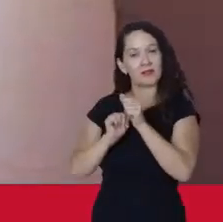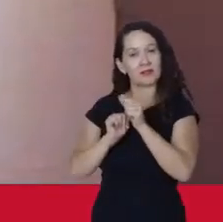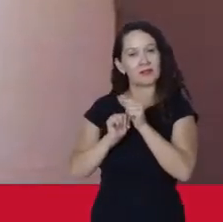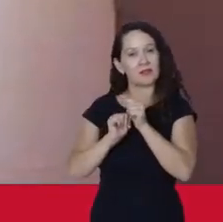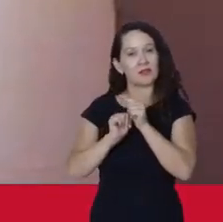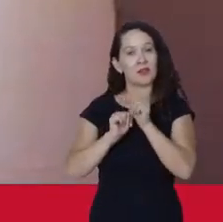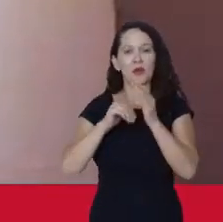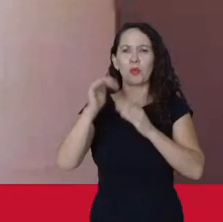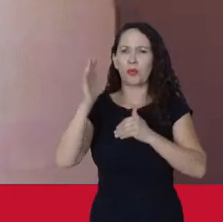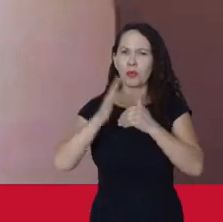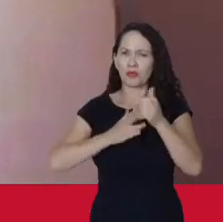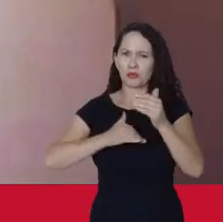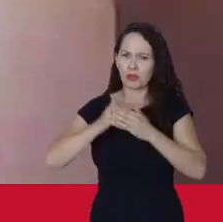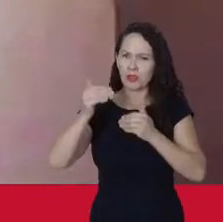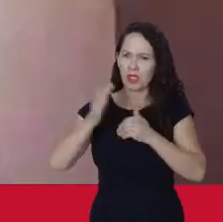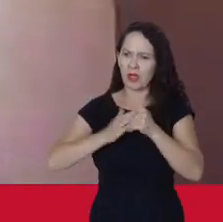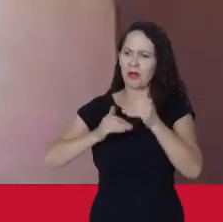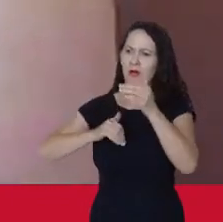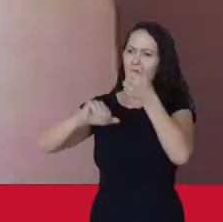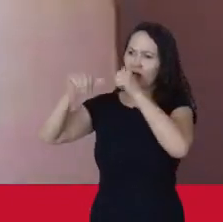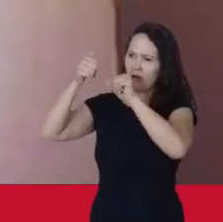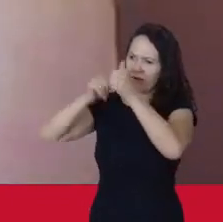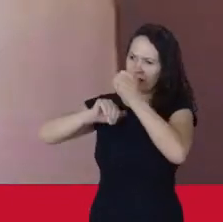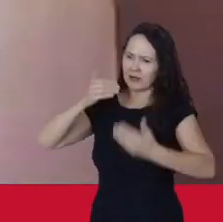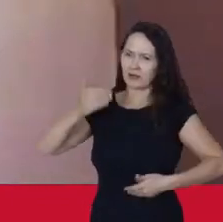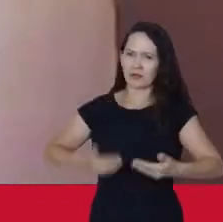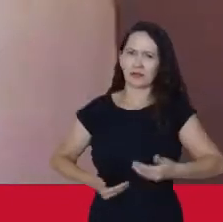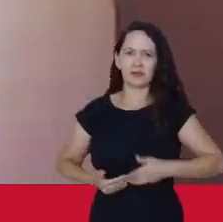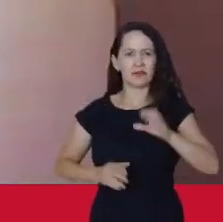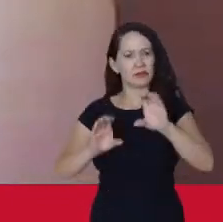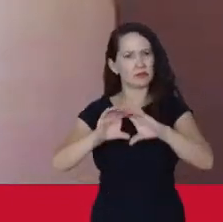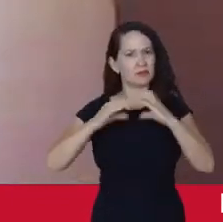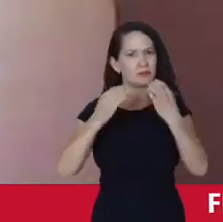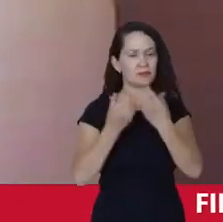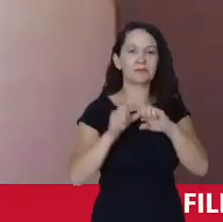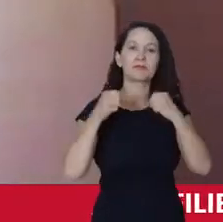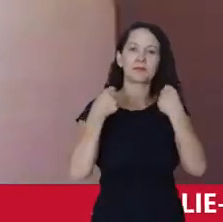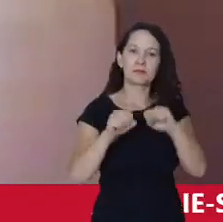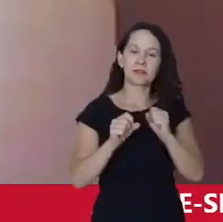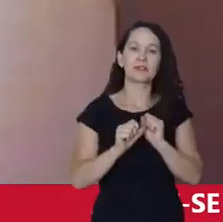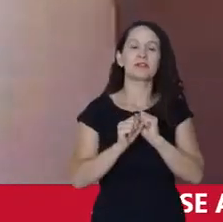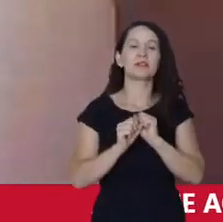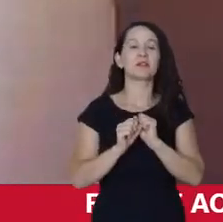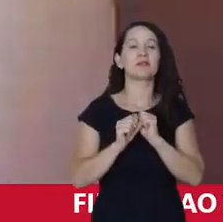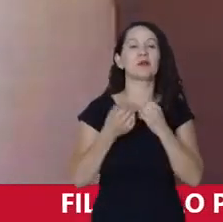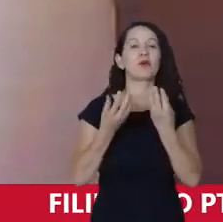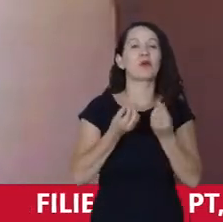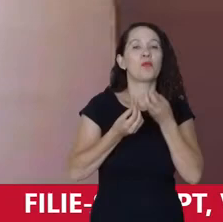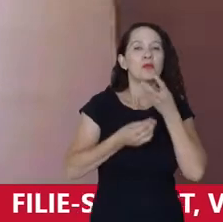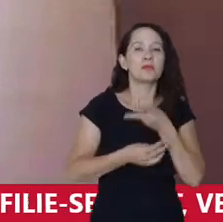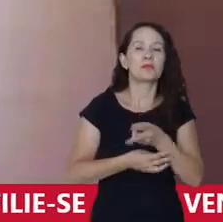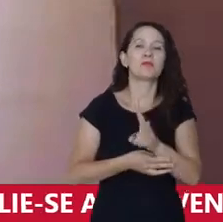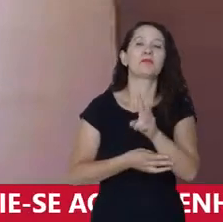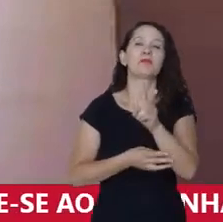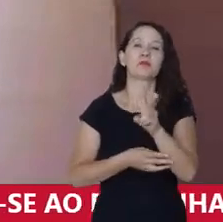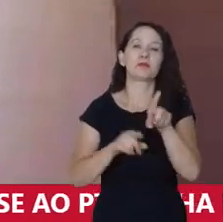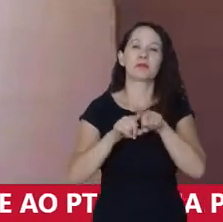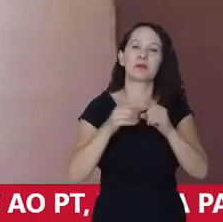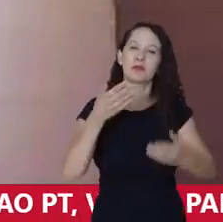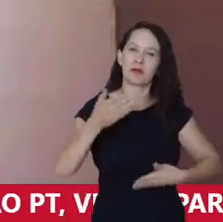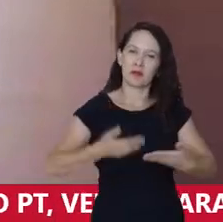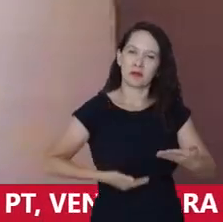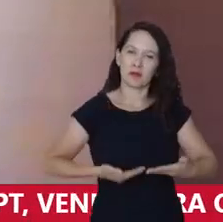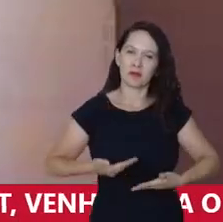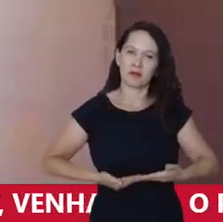do profissional, na avaliação do serviço que aquela comunidade precisa. Então, a continuidade e a prestação